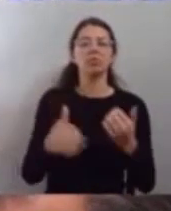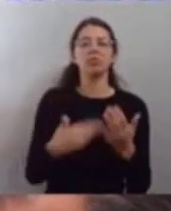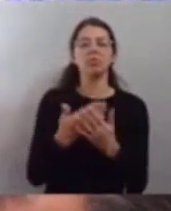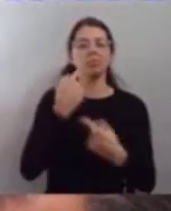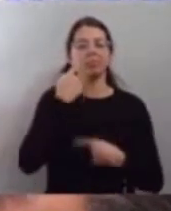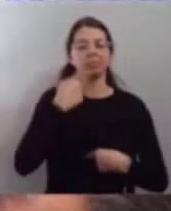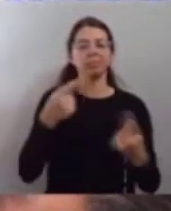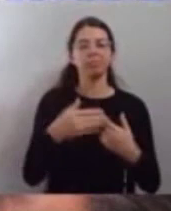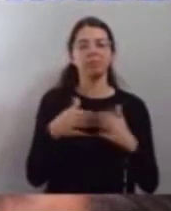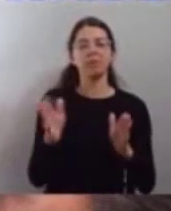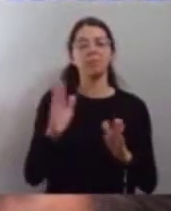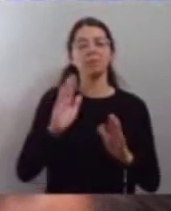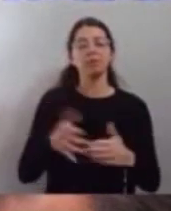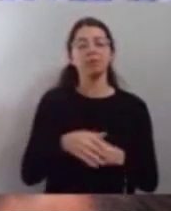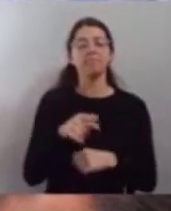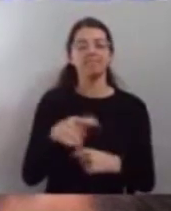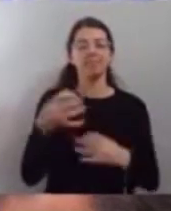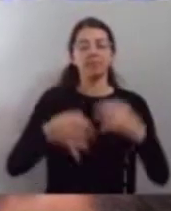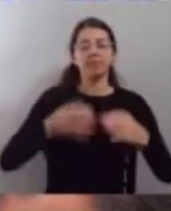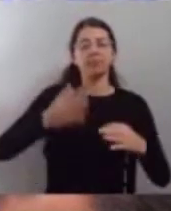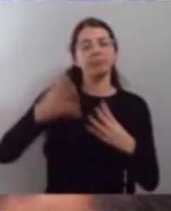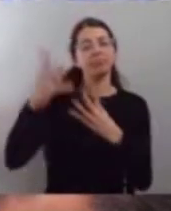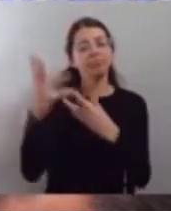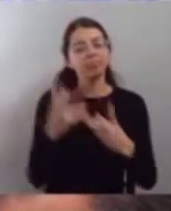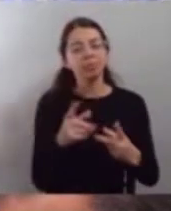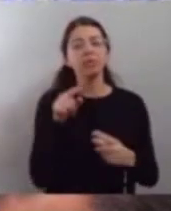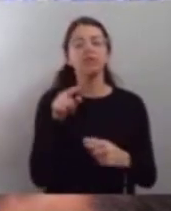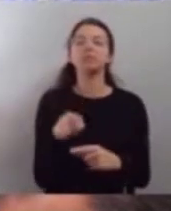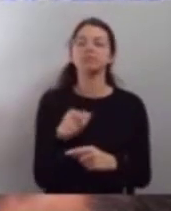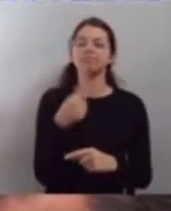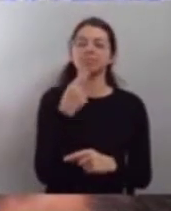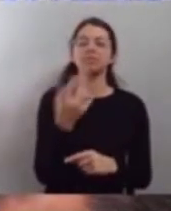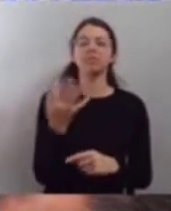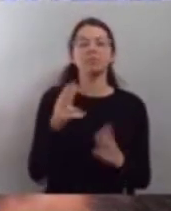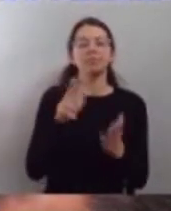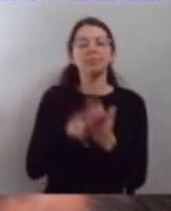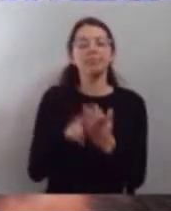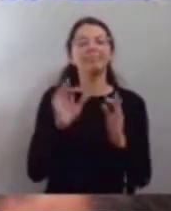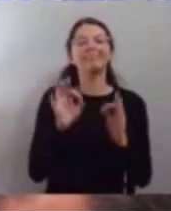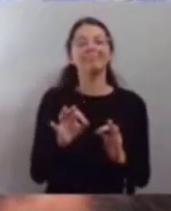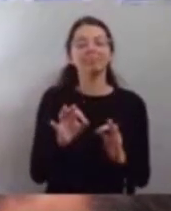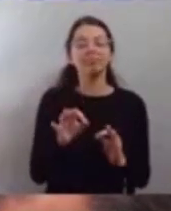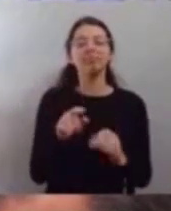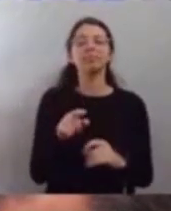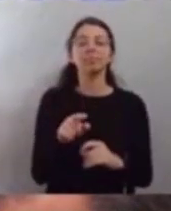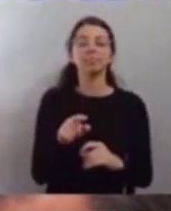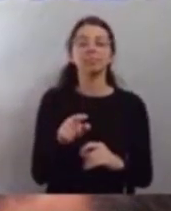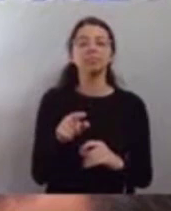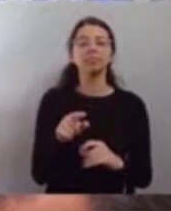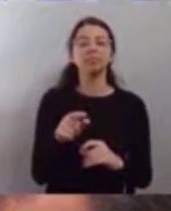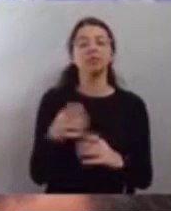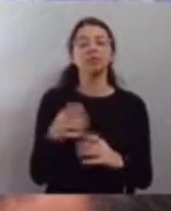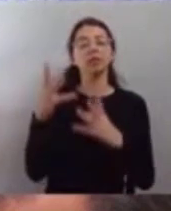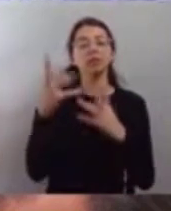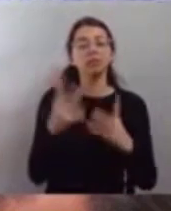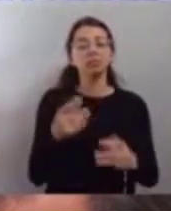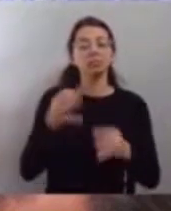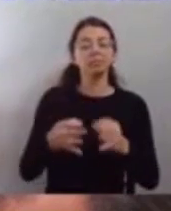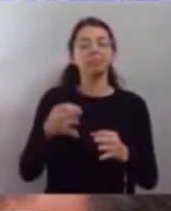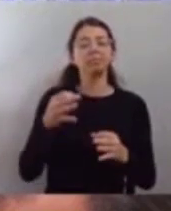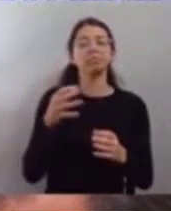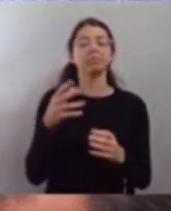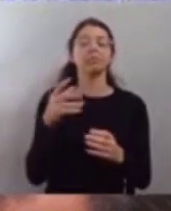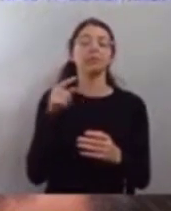valeria a pena reiterou que a que com a posição do Tribunal de Contas valeria a pena repensar o futuro